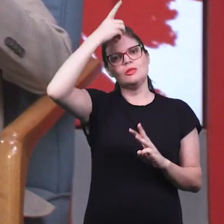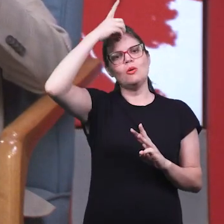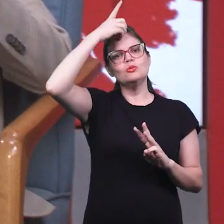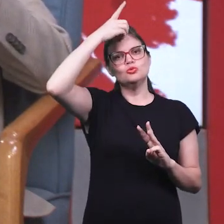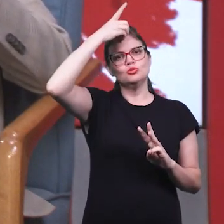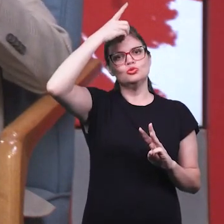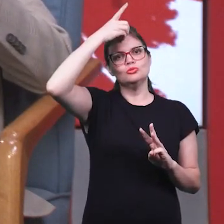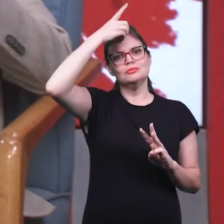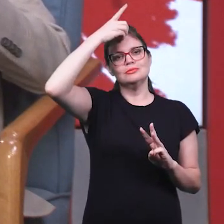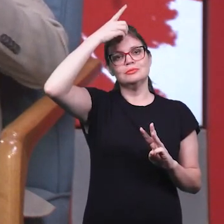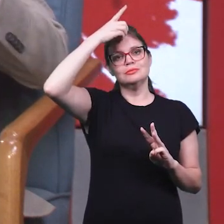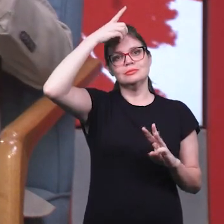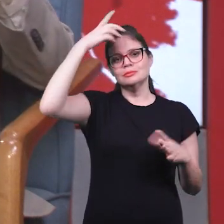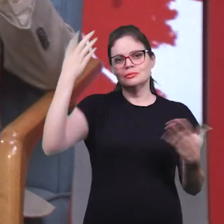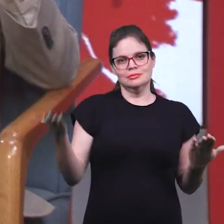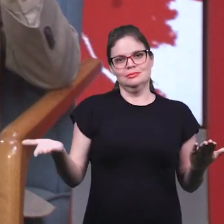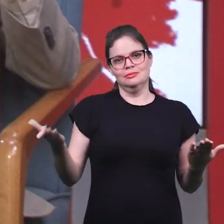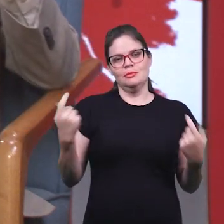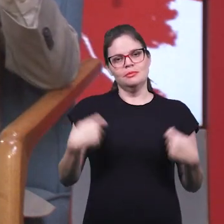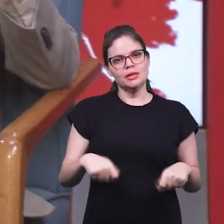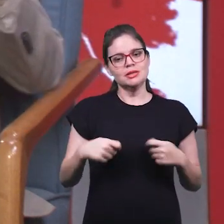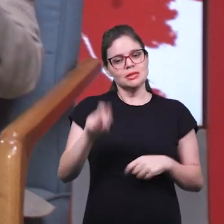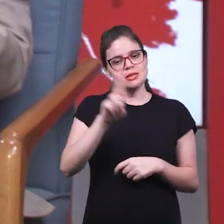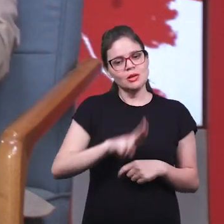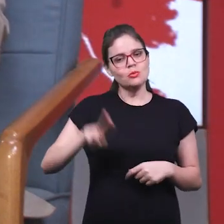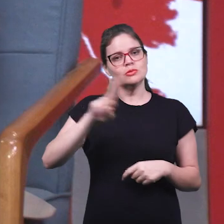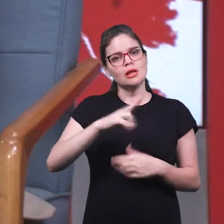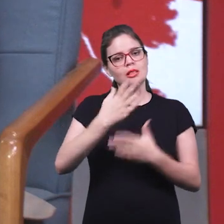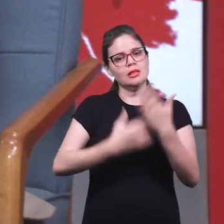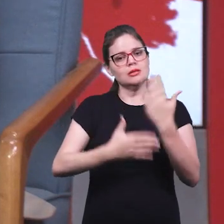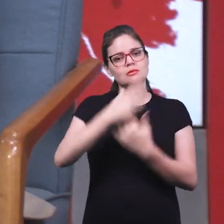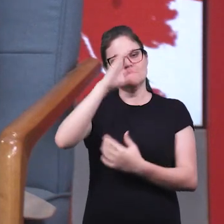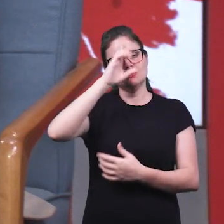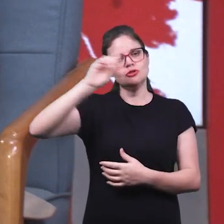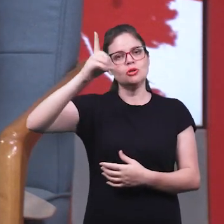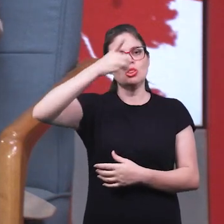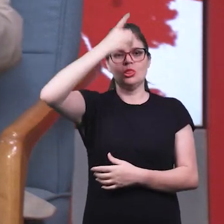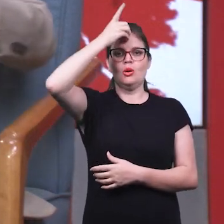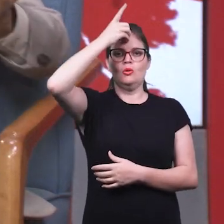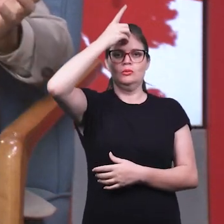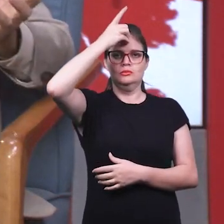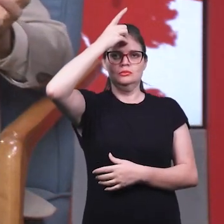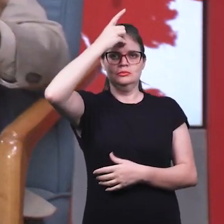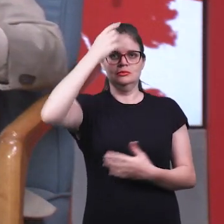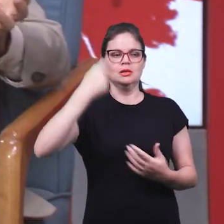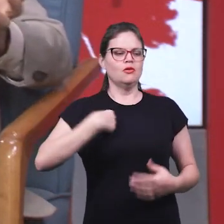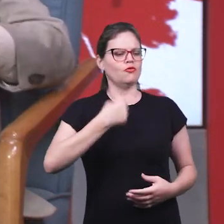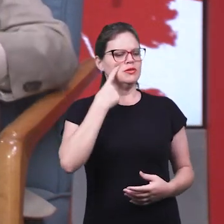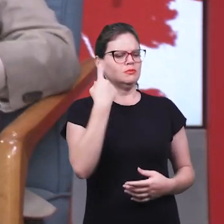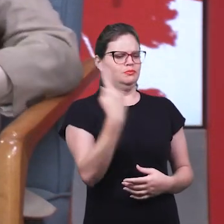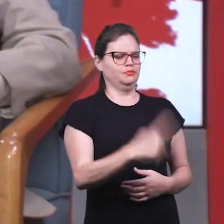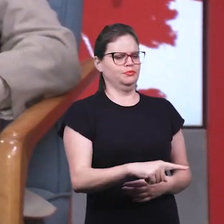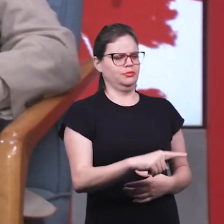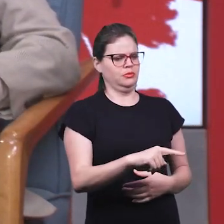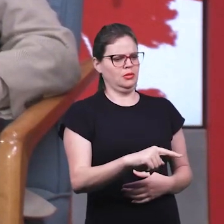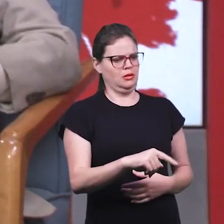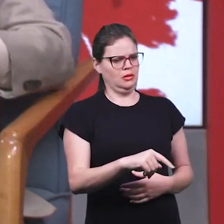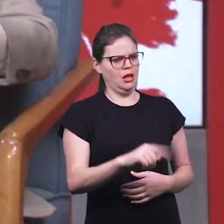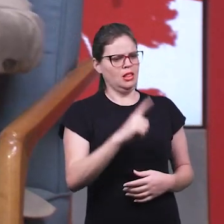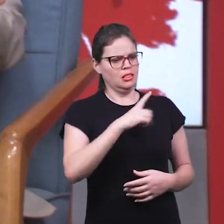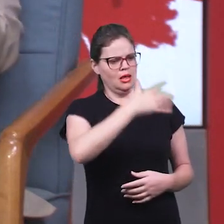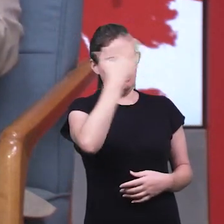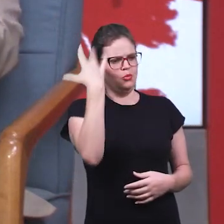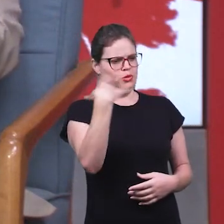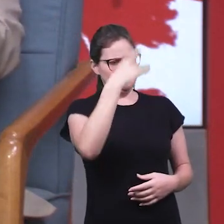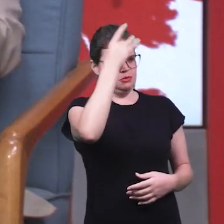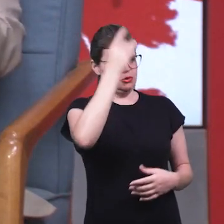dons espirituais. Isso, o que caracteriza o varão ser cheio do Espírito Santo é ter dons espirituais. Porque